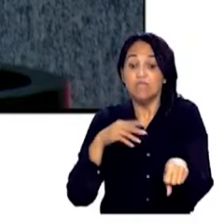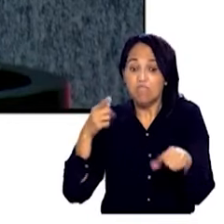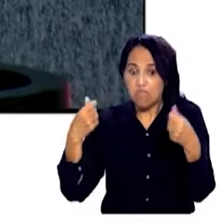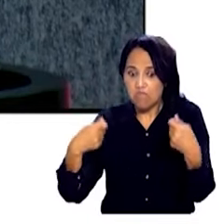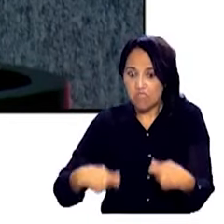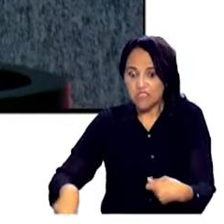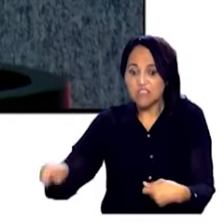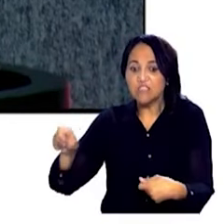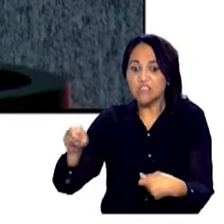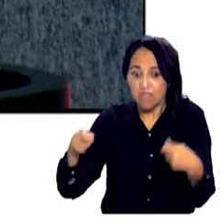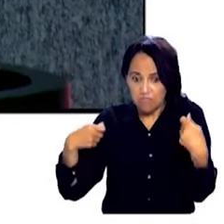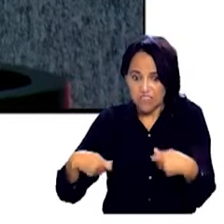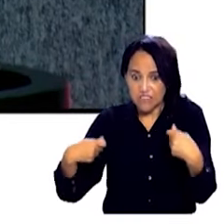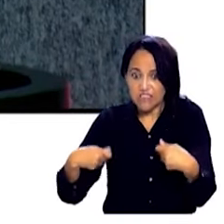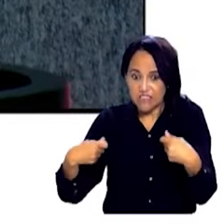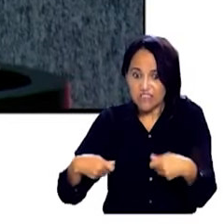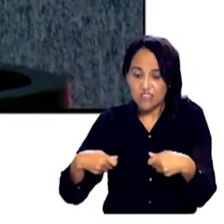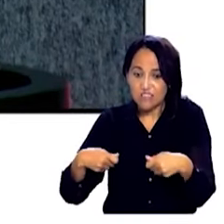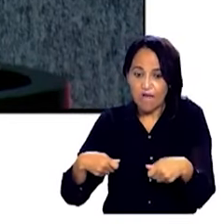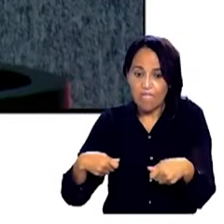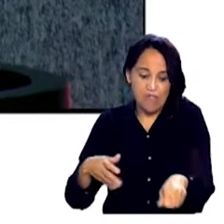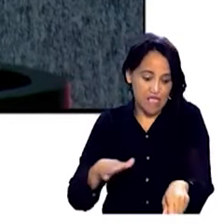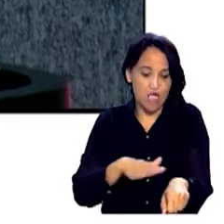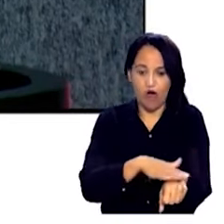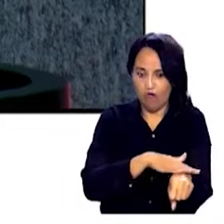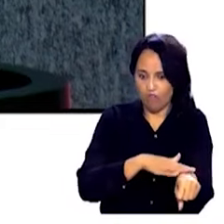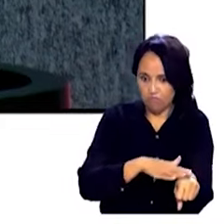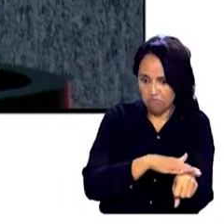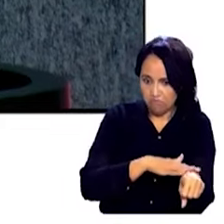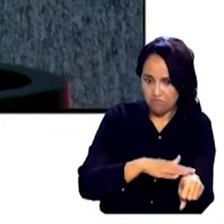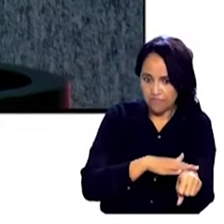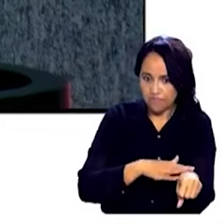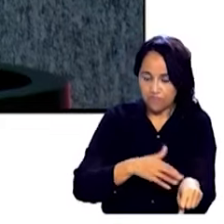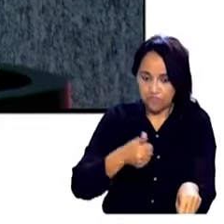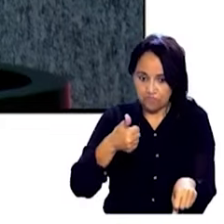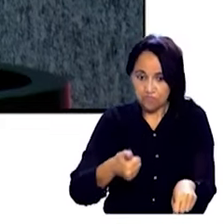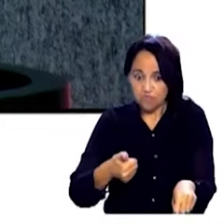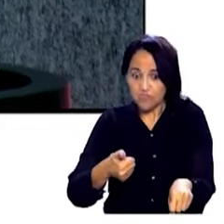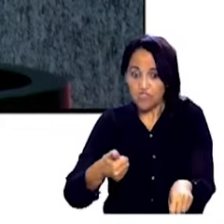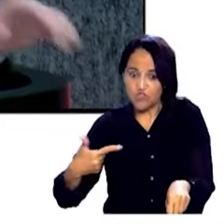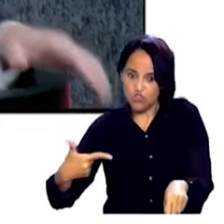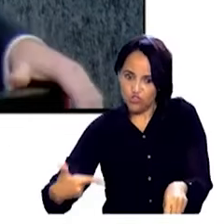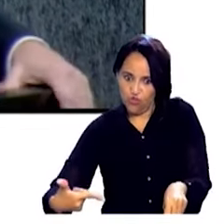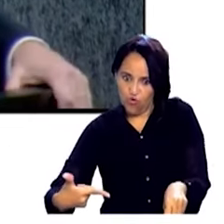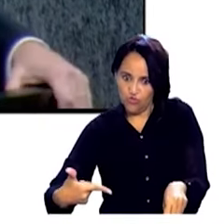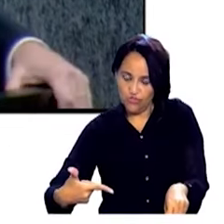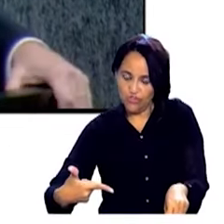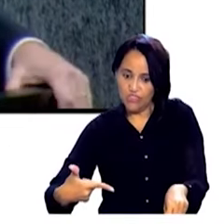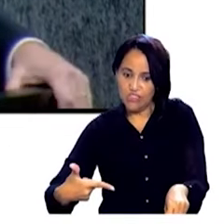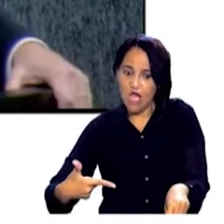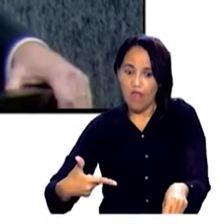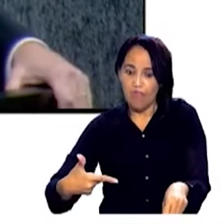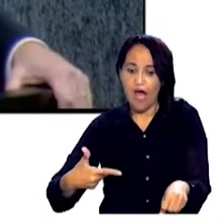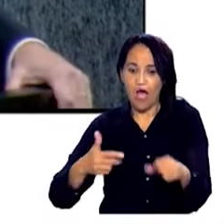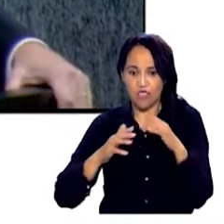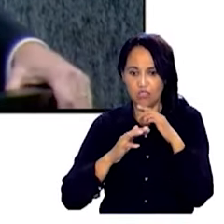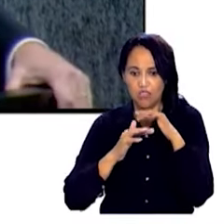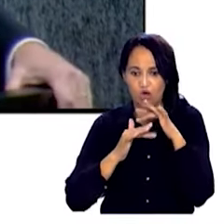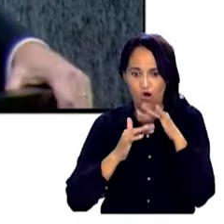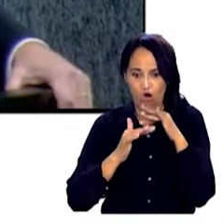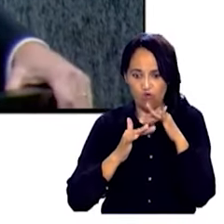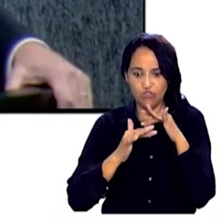Inglaterra e Gales que tem o mesmo sistema jurídico dois vem da Escócia e um da Irlanda do Norte nos nos nas decisões em que o direito escocês